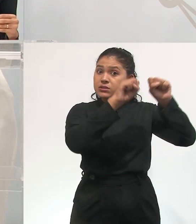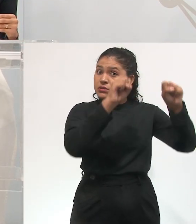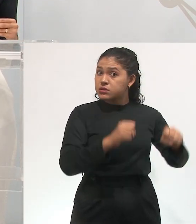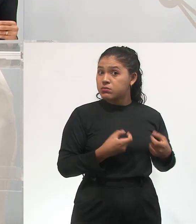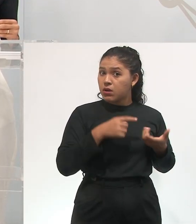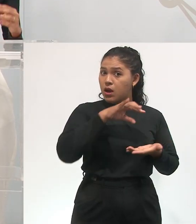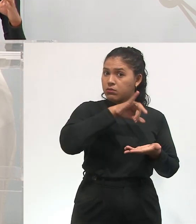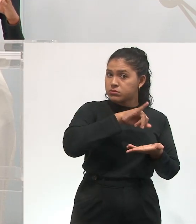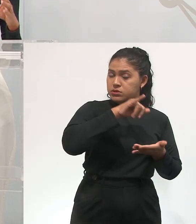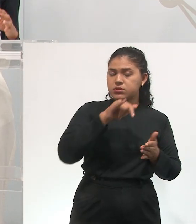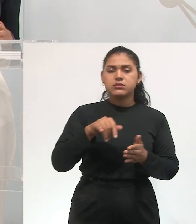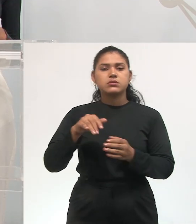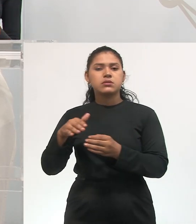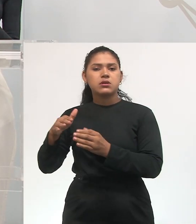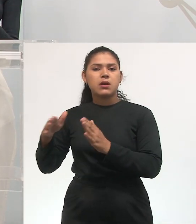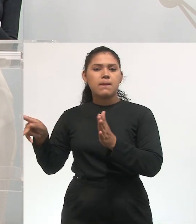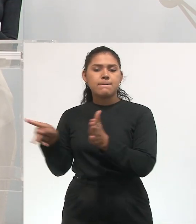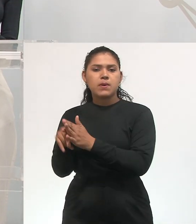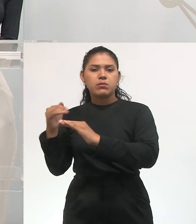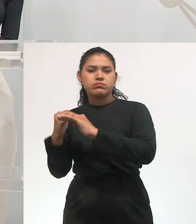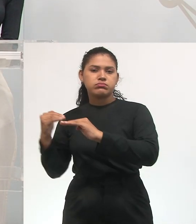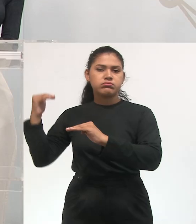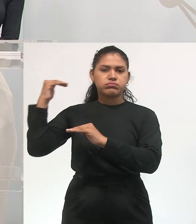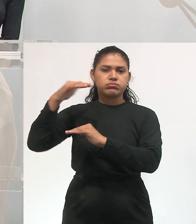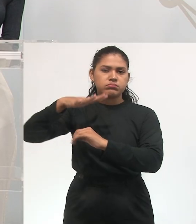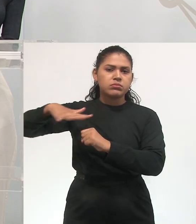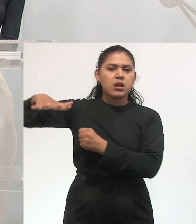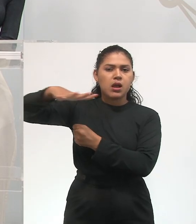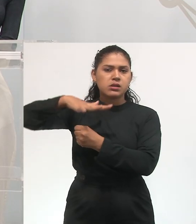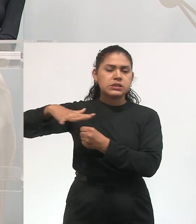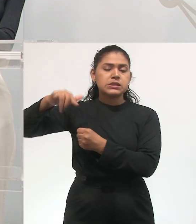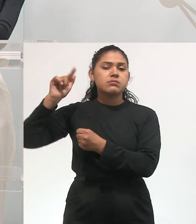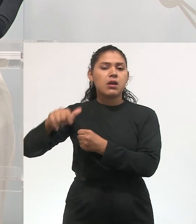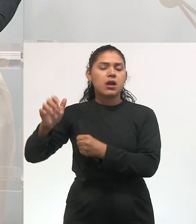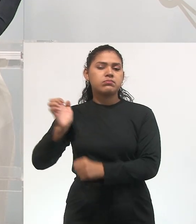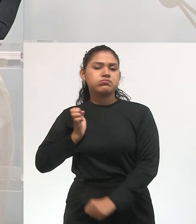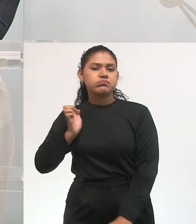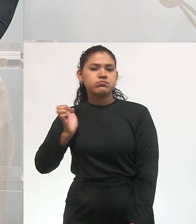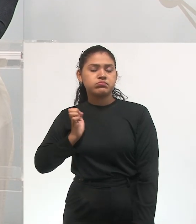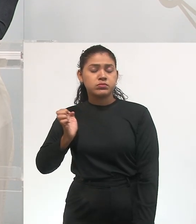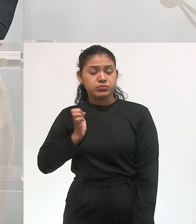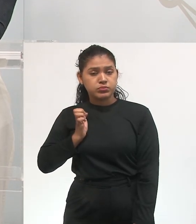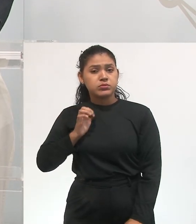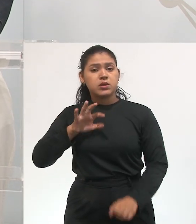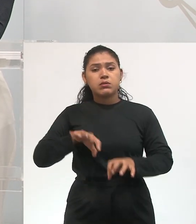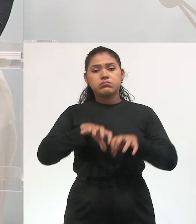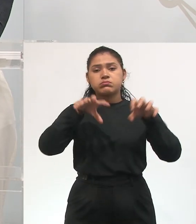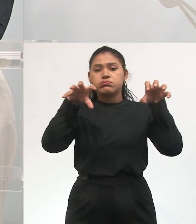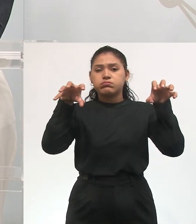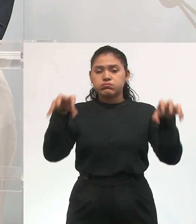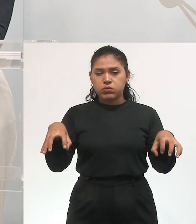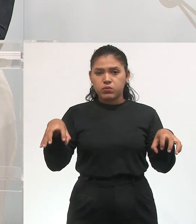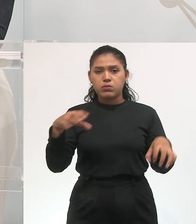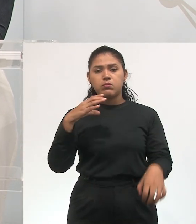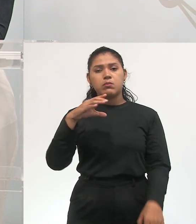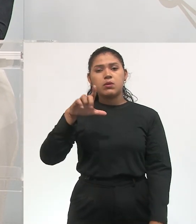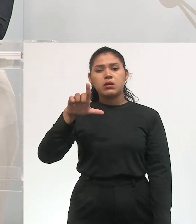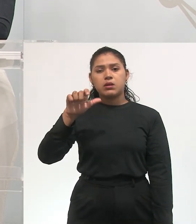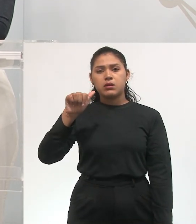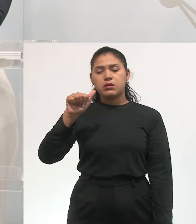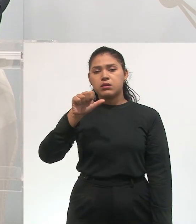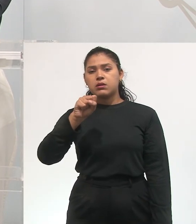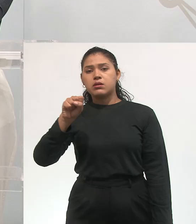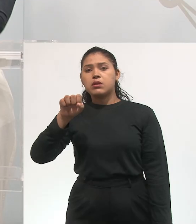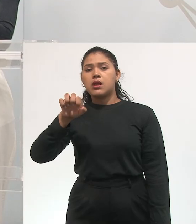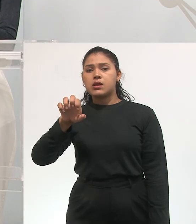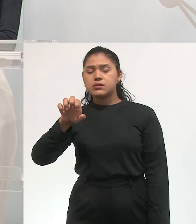sistema capitalista. Essas relações de produção irá dividir a sociedade em duas classes diferentes, que